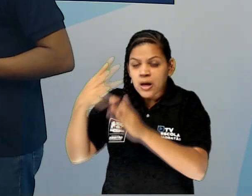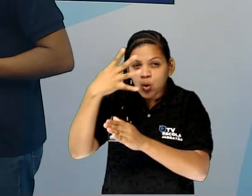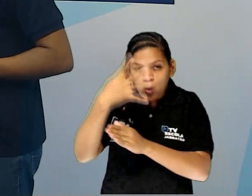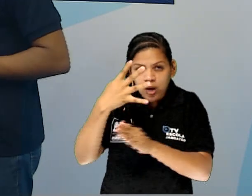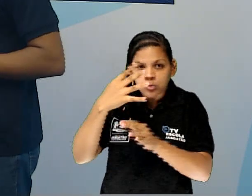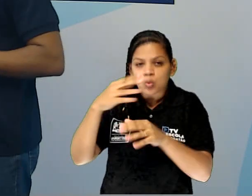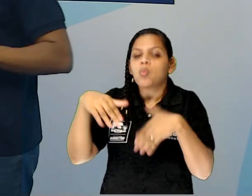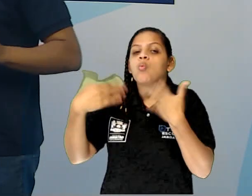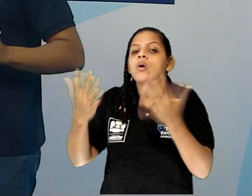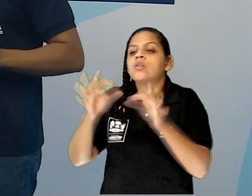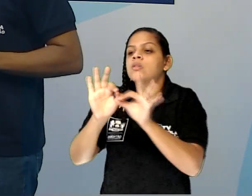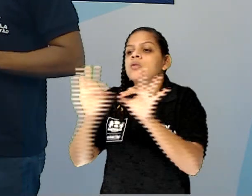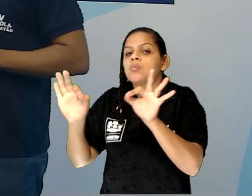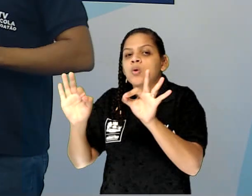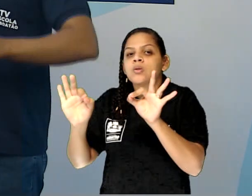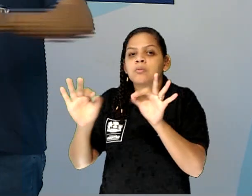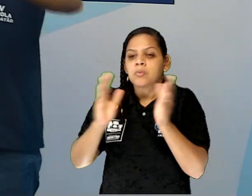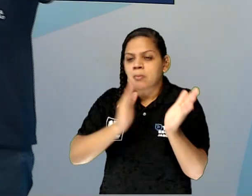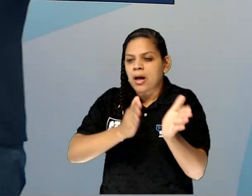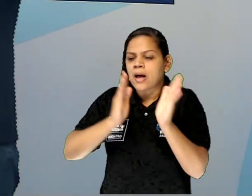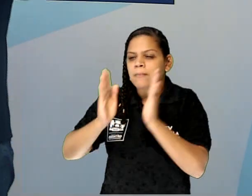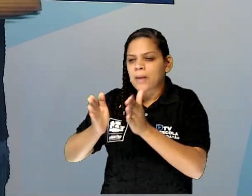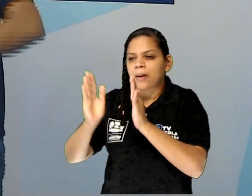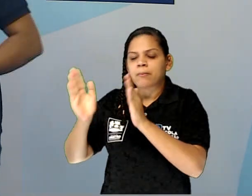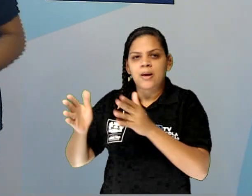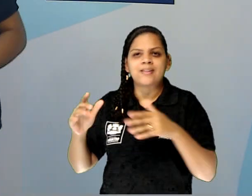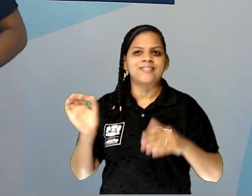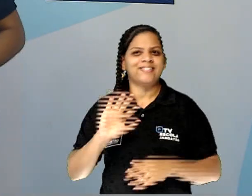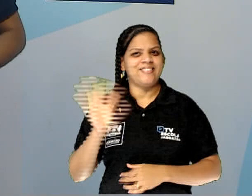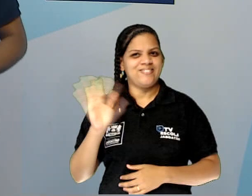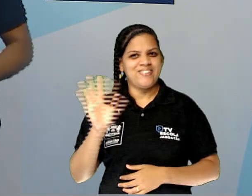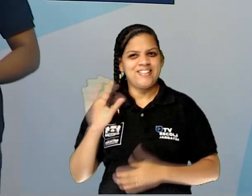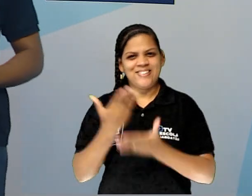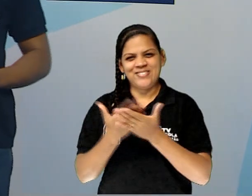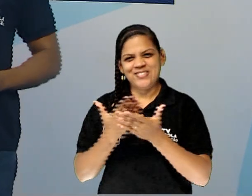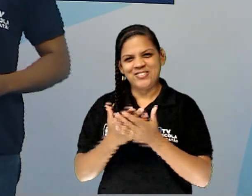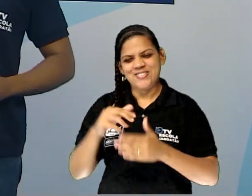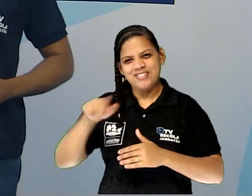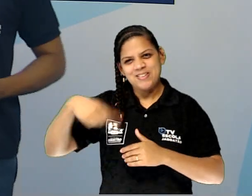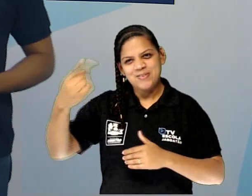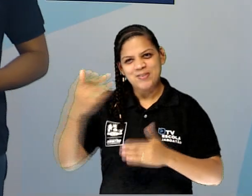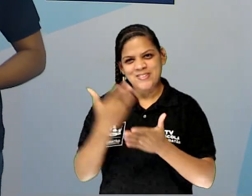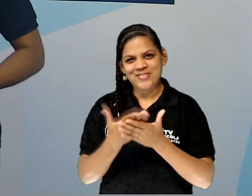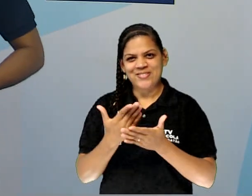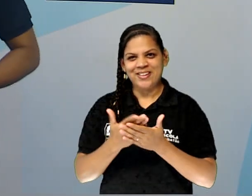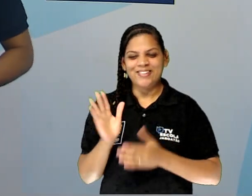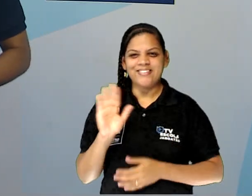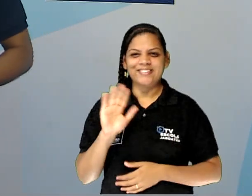no próximo, gente? É somente isso. Então, gente, valeu, bons estudos e até a próxima.